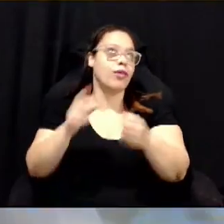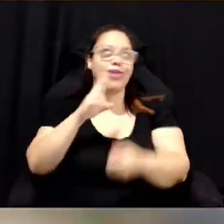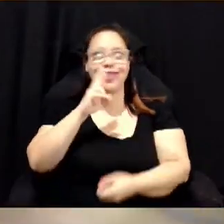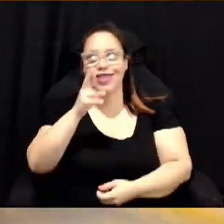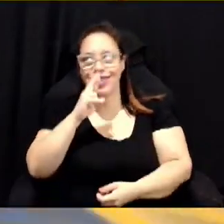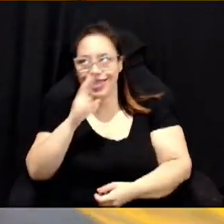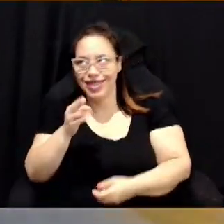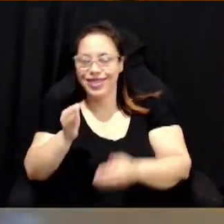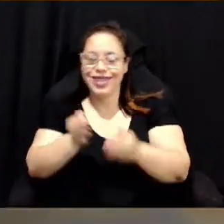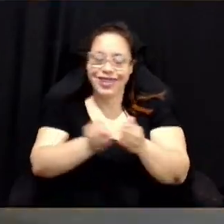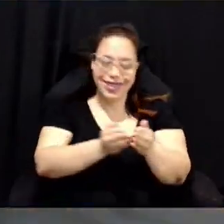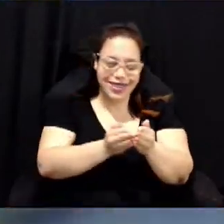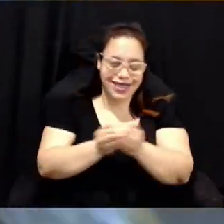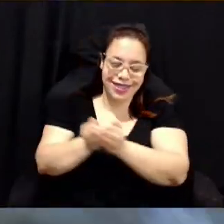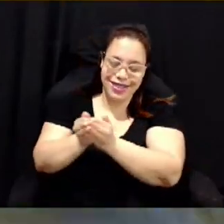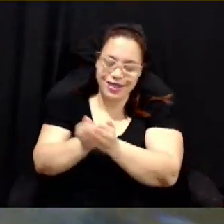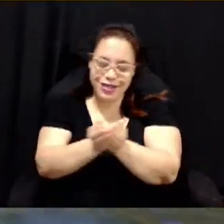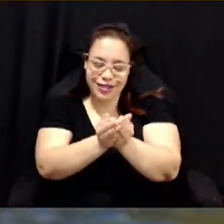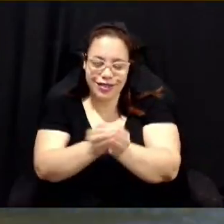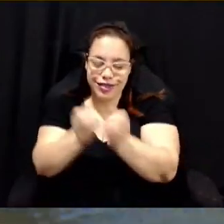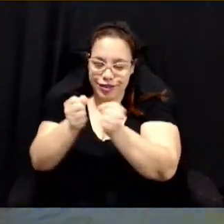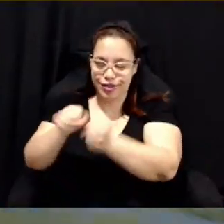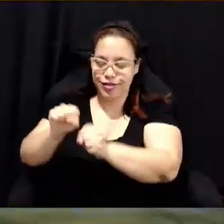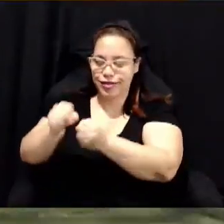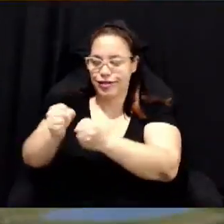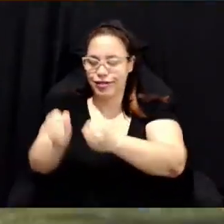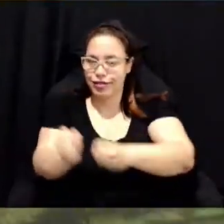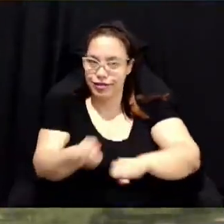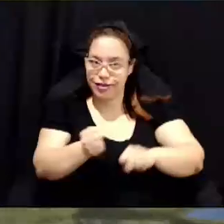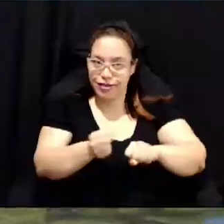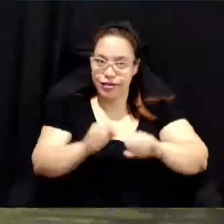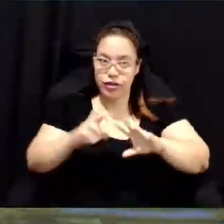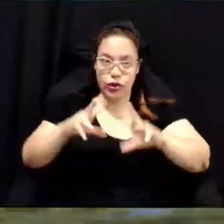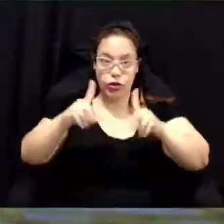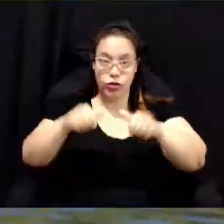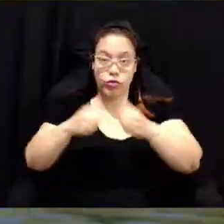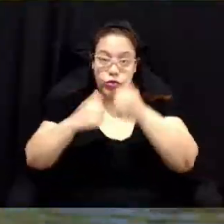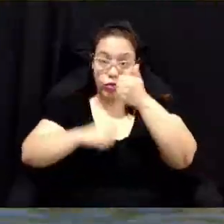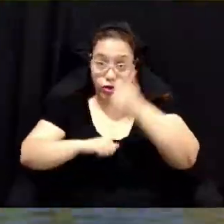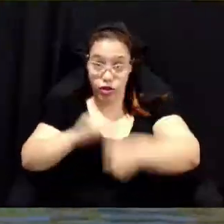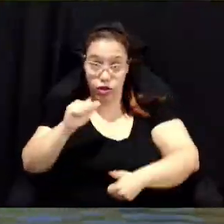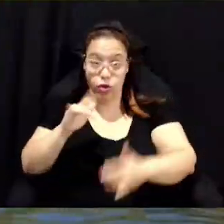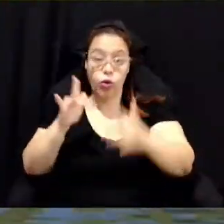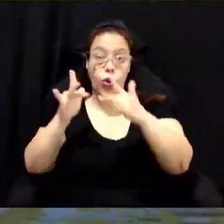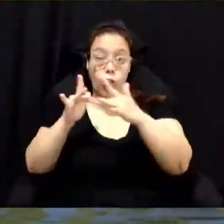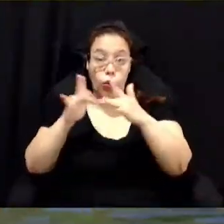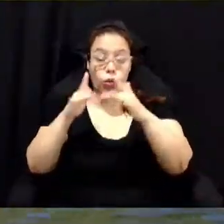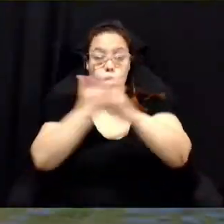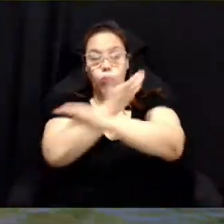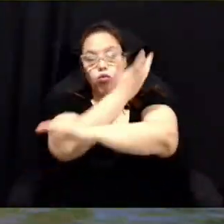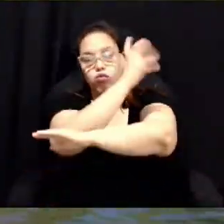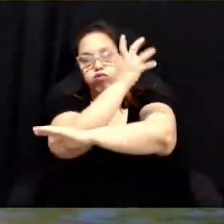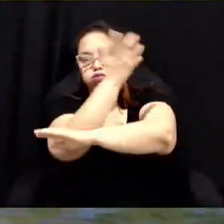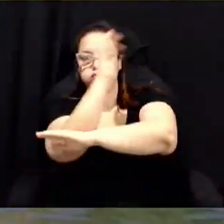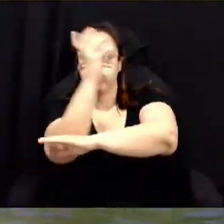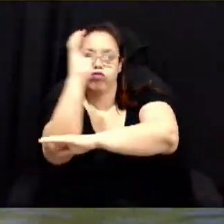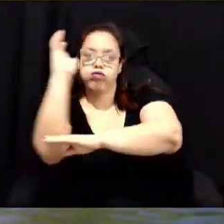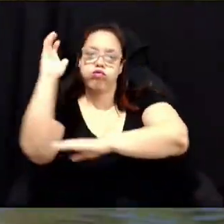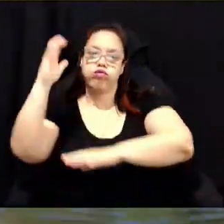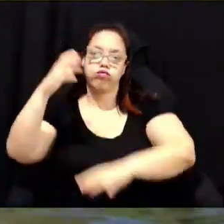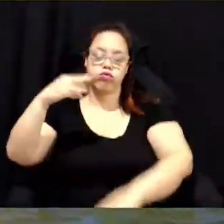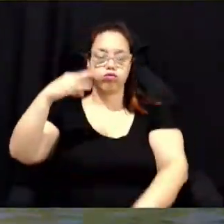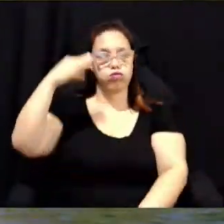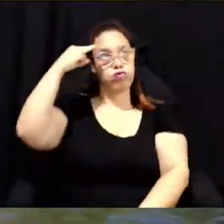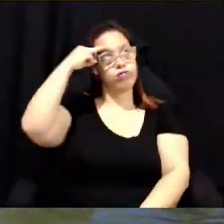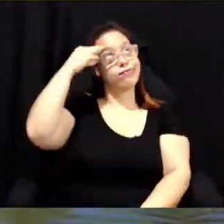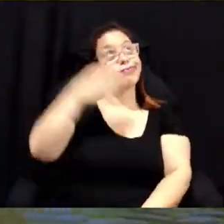né? Uma pergunta bem eclética, mas eu acho que a canoagem, de forma geral, é um esporte que traz contato com a natureza, ela equilibra a mente, o corpo, né? Faz com que você trabalhe o